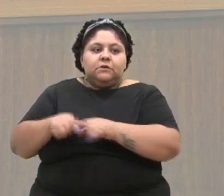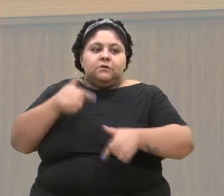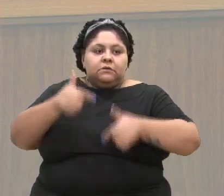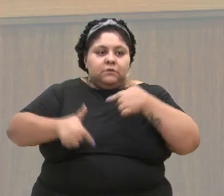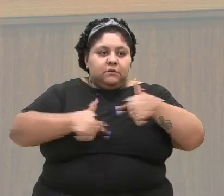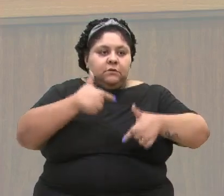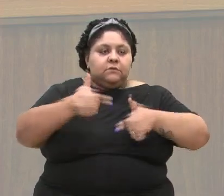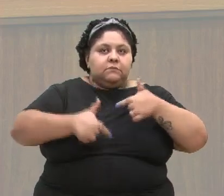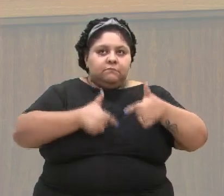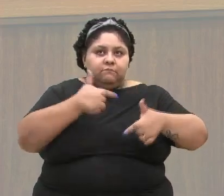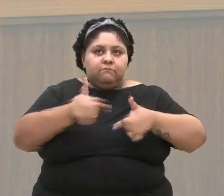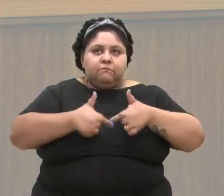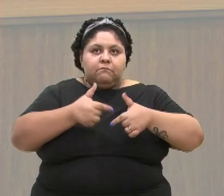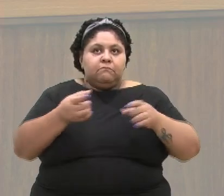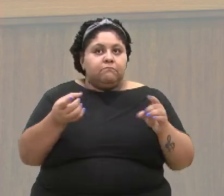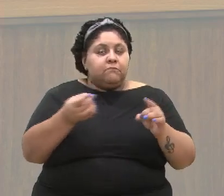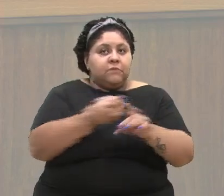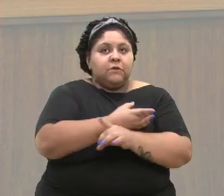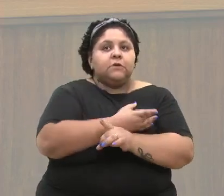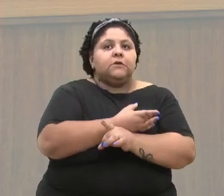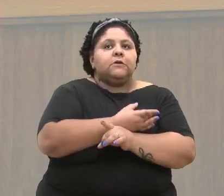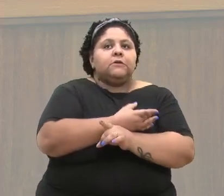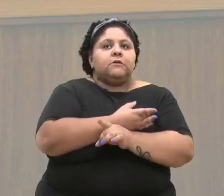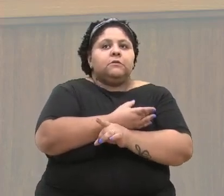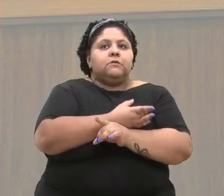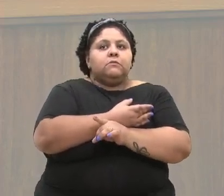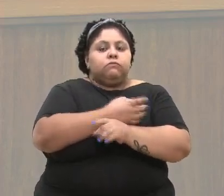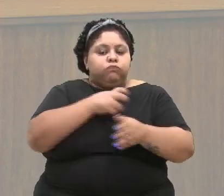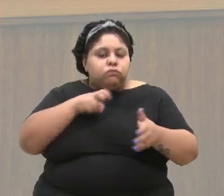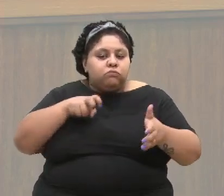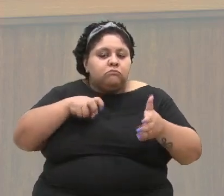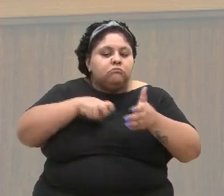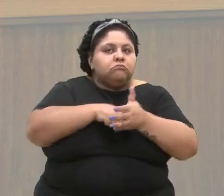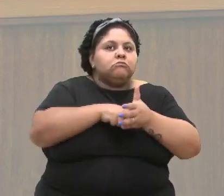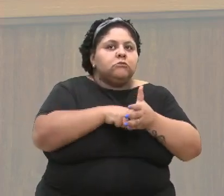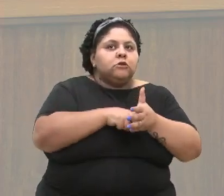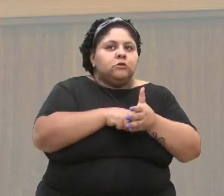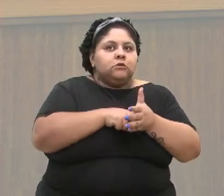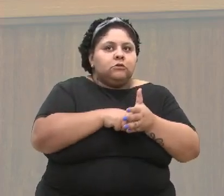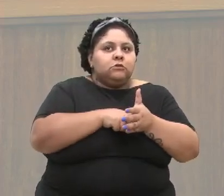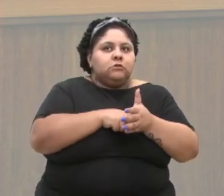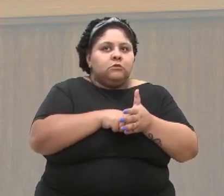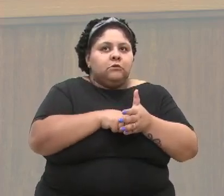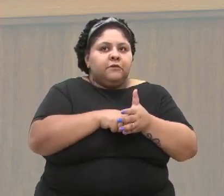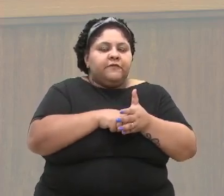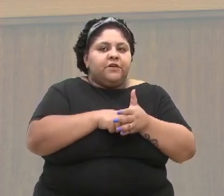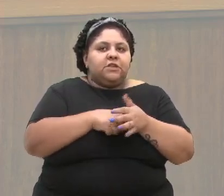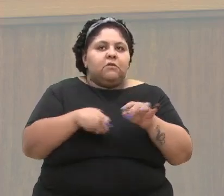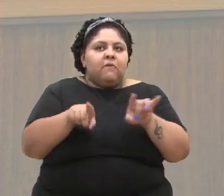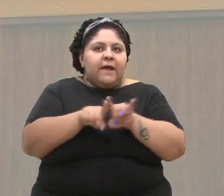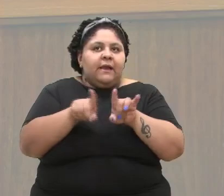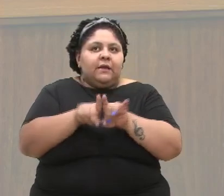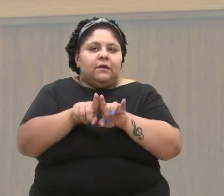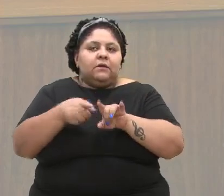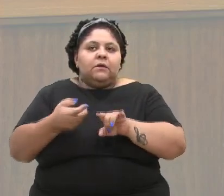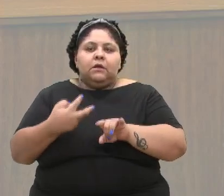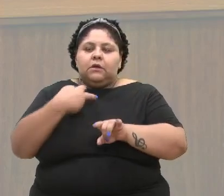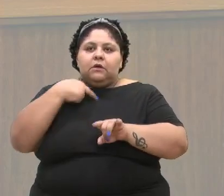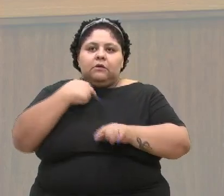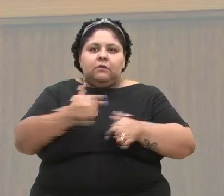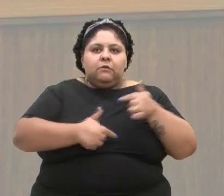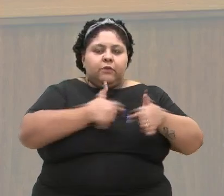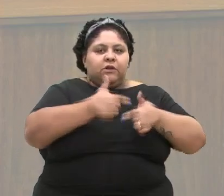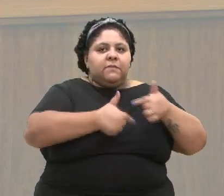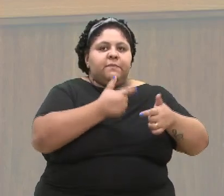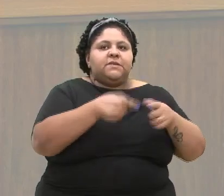estejam amparados em caso de acidente, aonde ele fique impossibilitado de trabalhar, para que ele